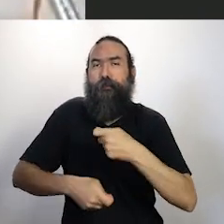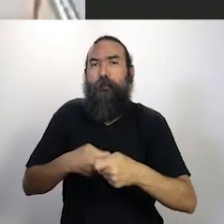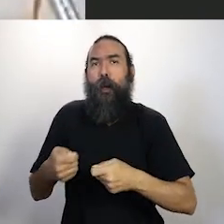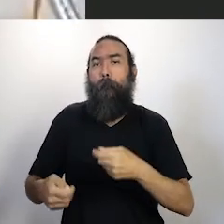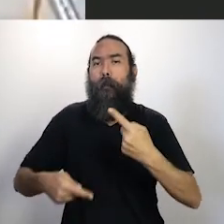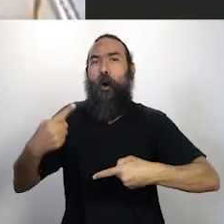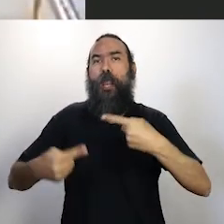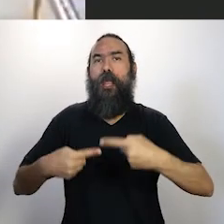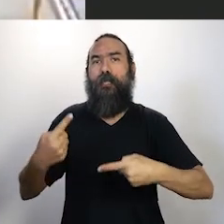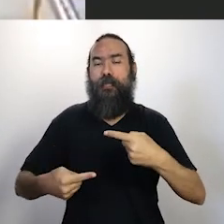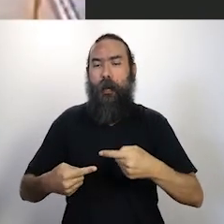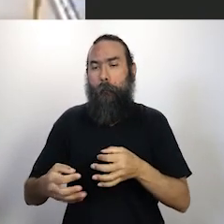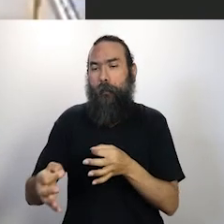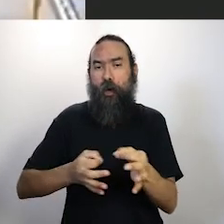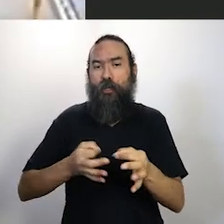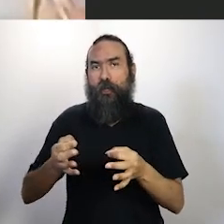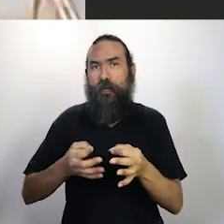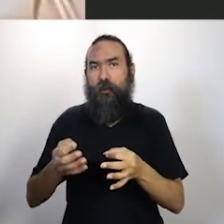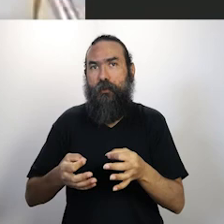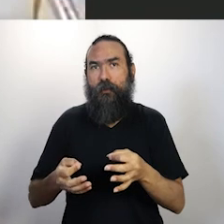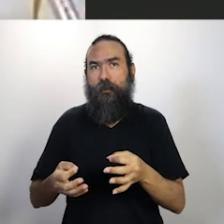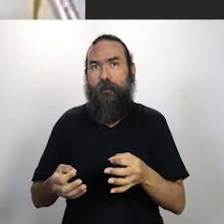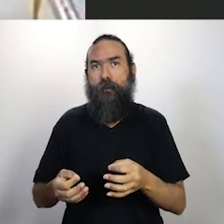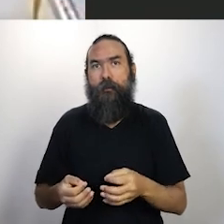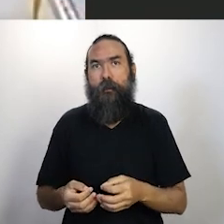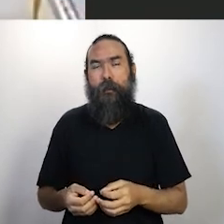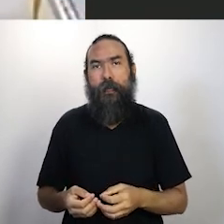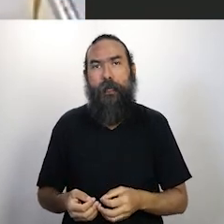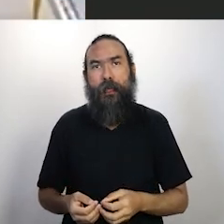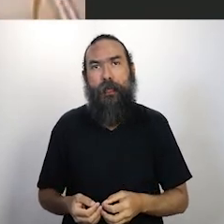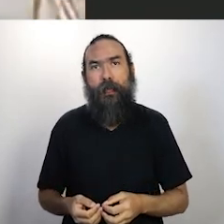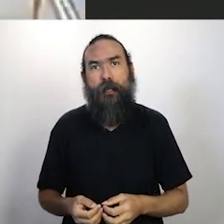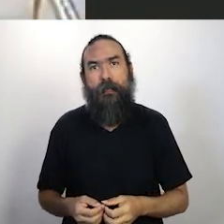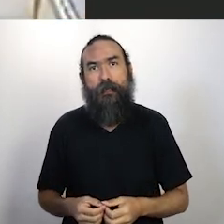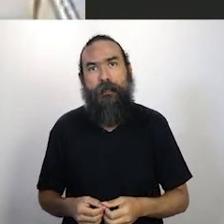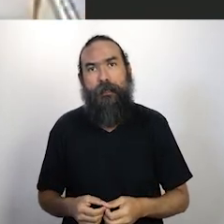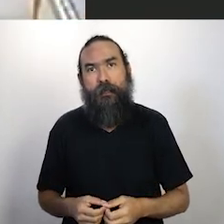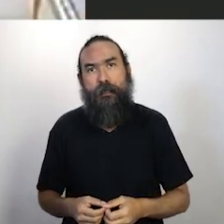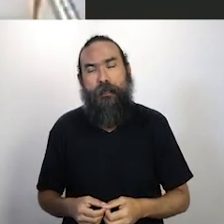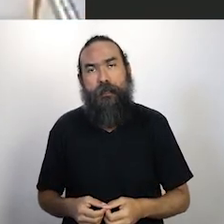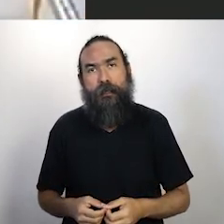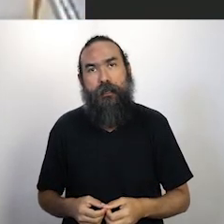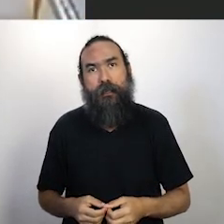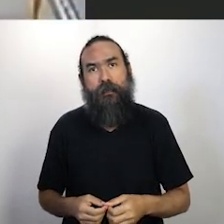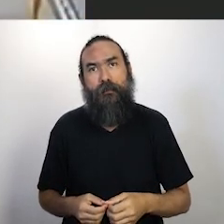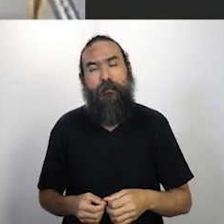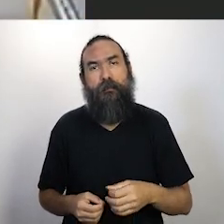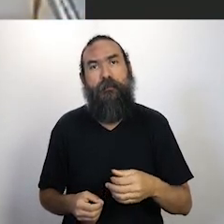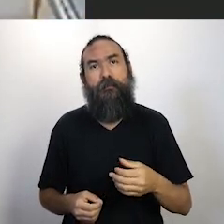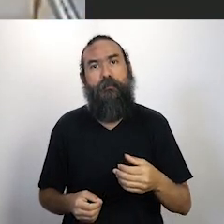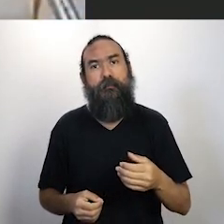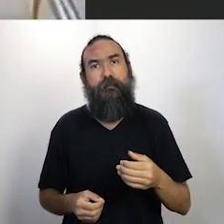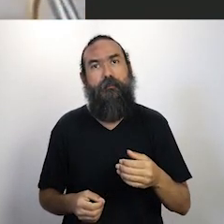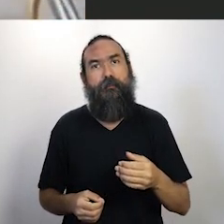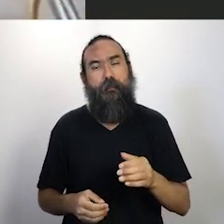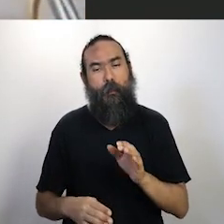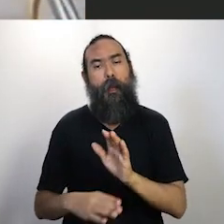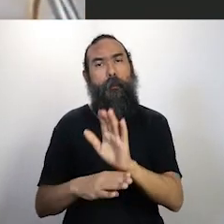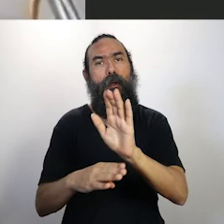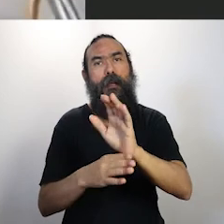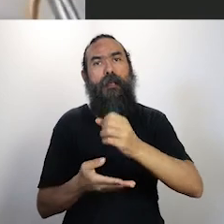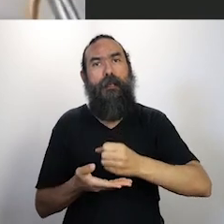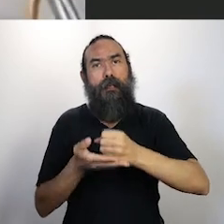necessidades dos grupos dos coletivos culturais então são questões